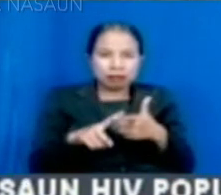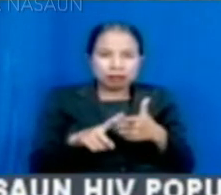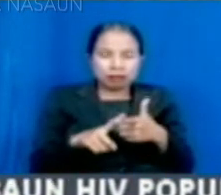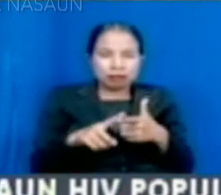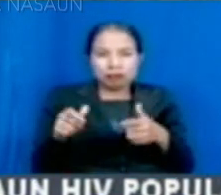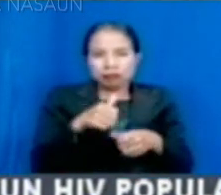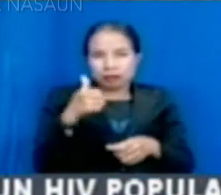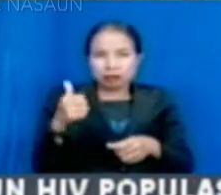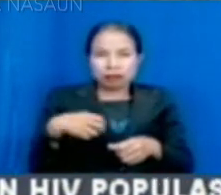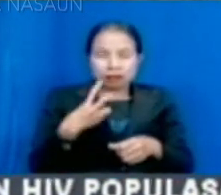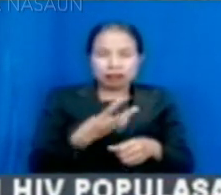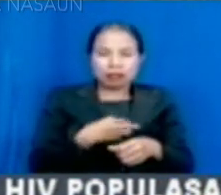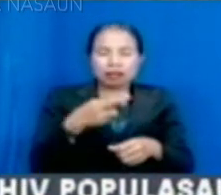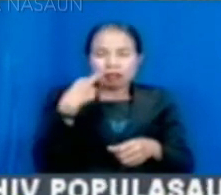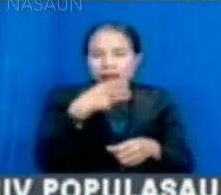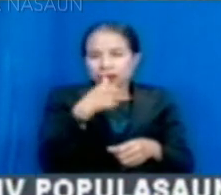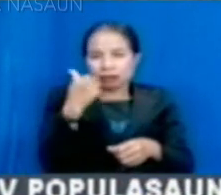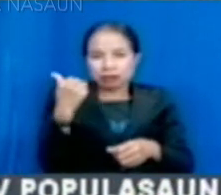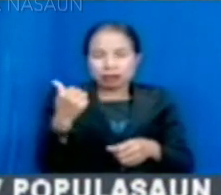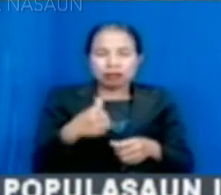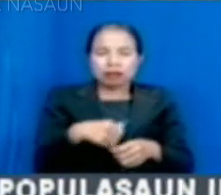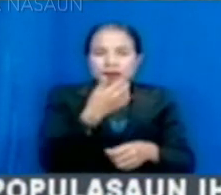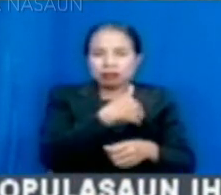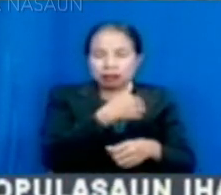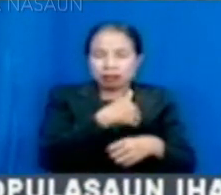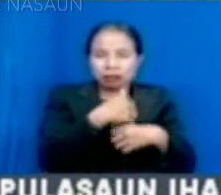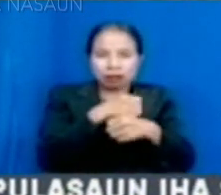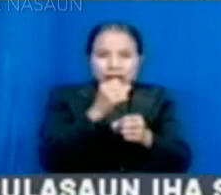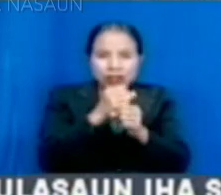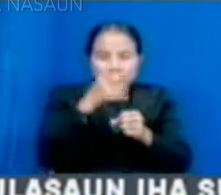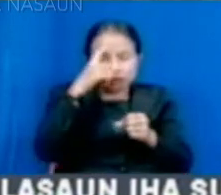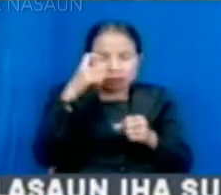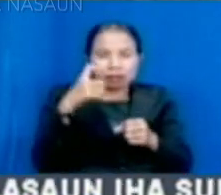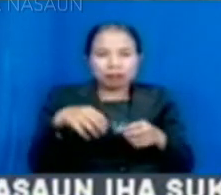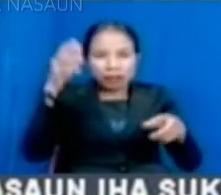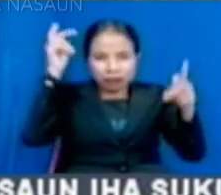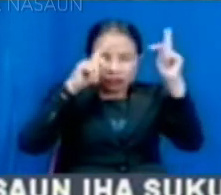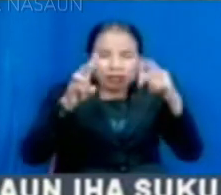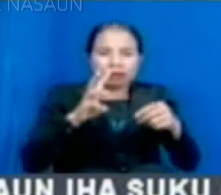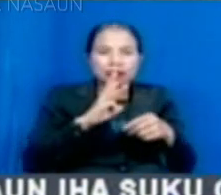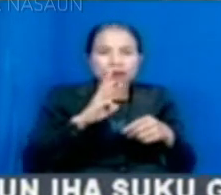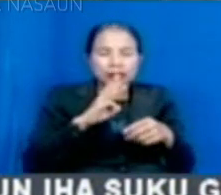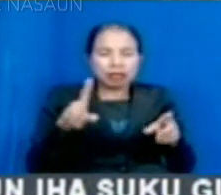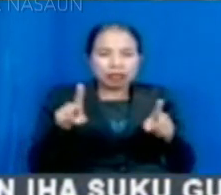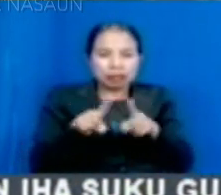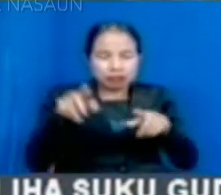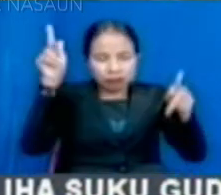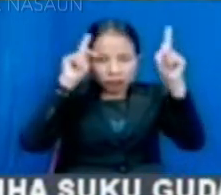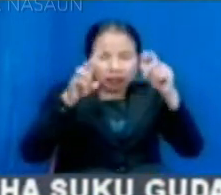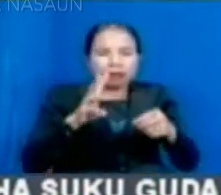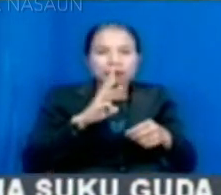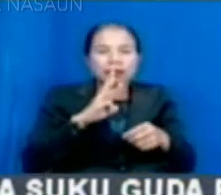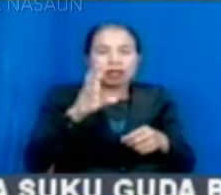seluk, itene natar balun ne be mak sida kuhalai, tambah problema B. Relacionado problema B,